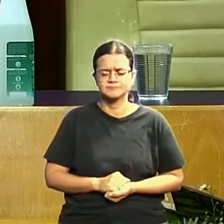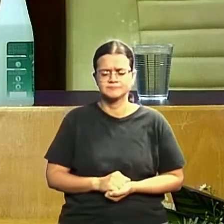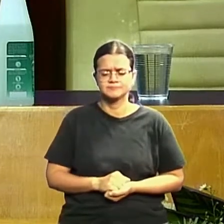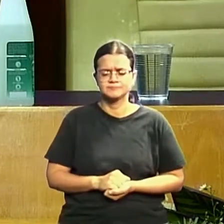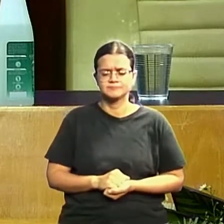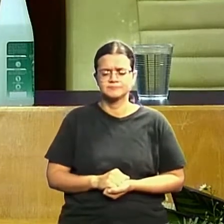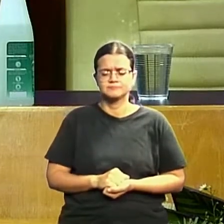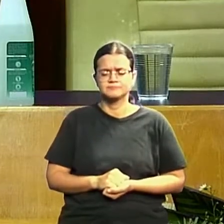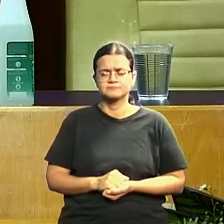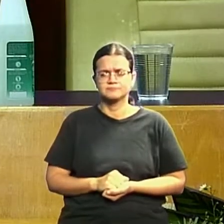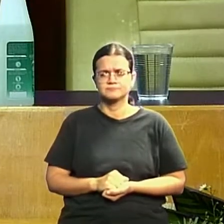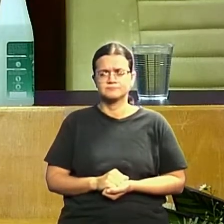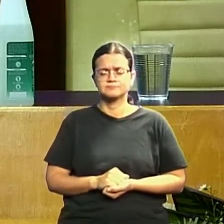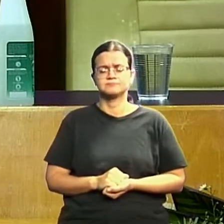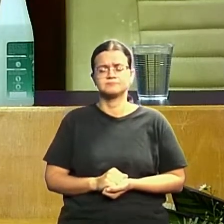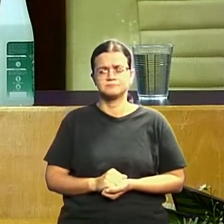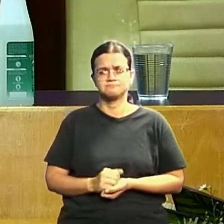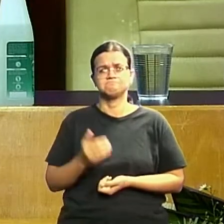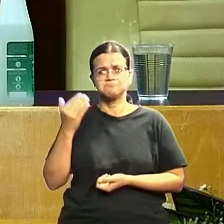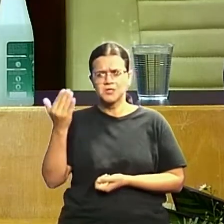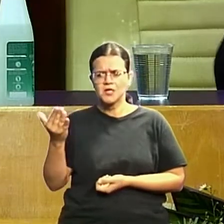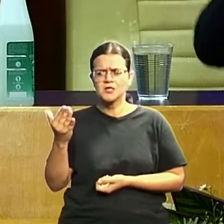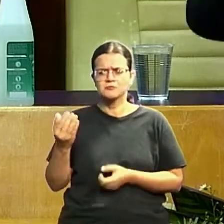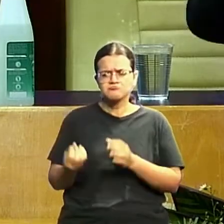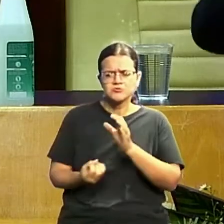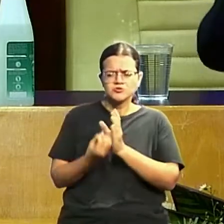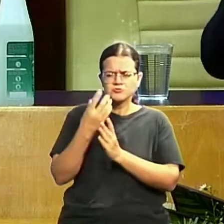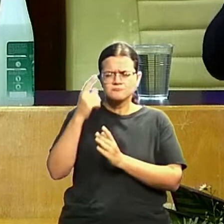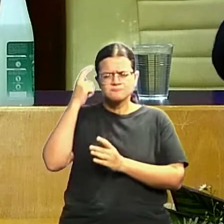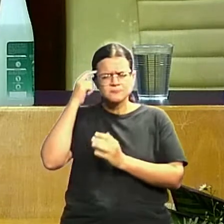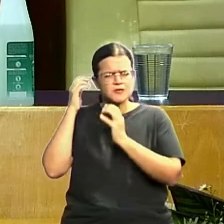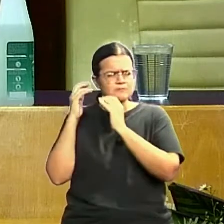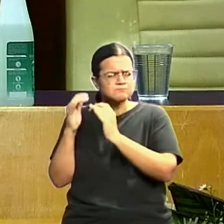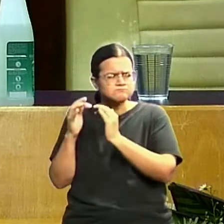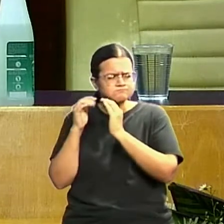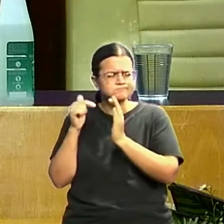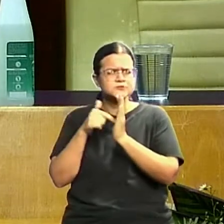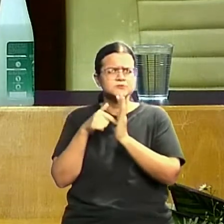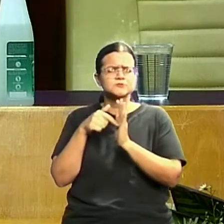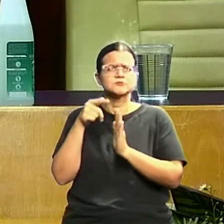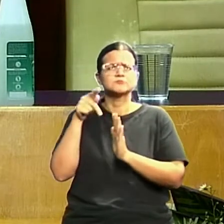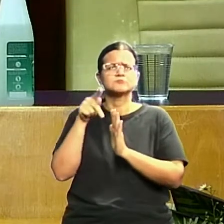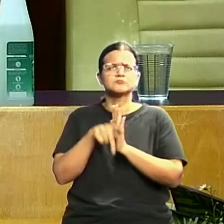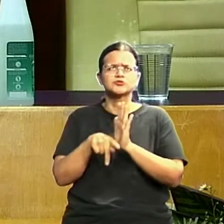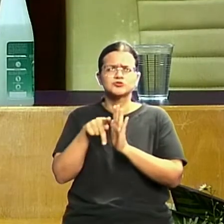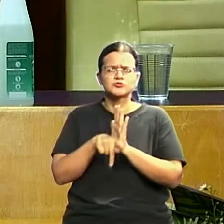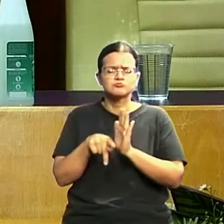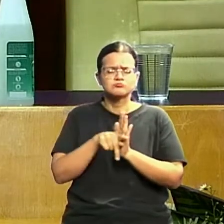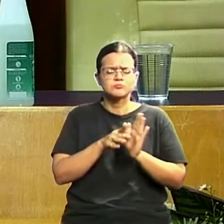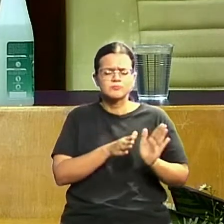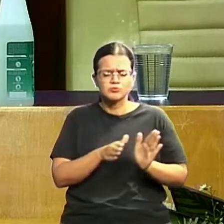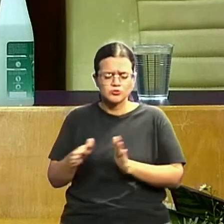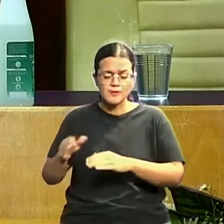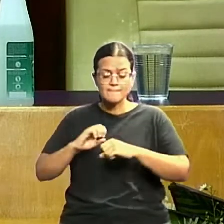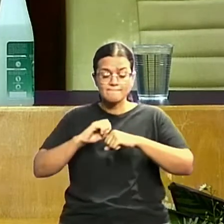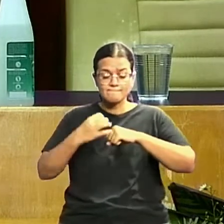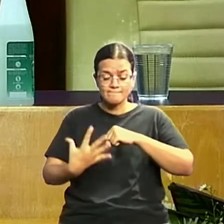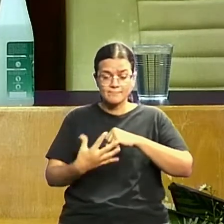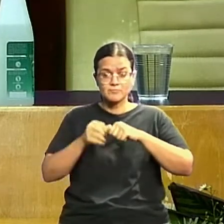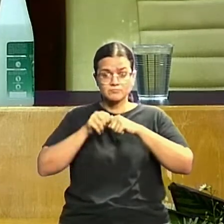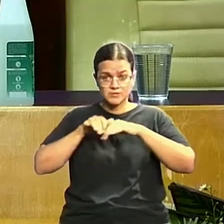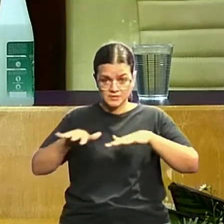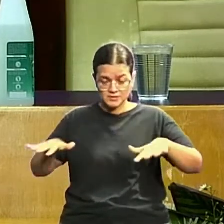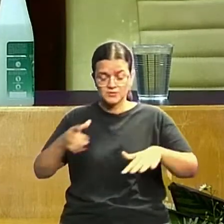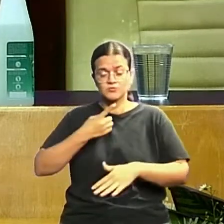o legislador, ele, pensou muito durante o processo da pandemia e da